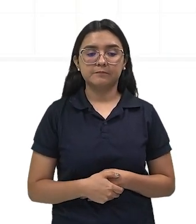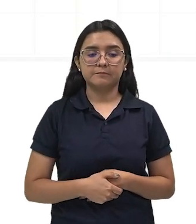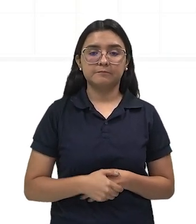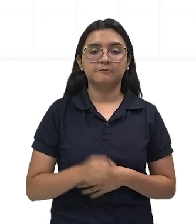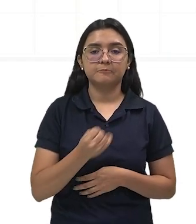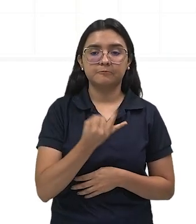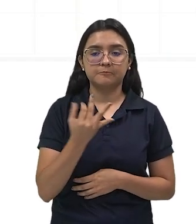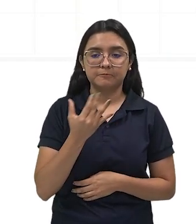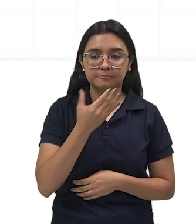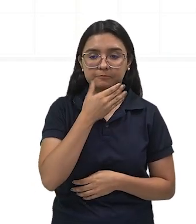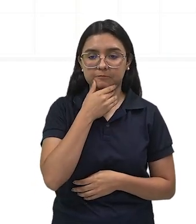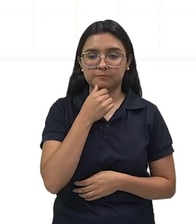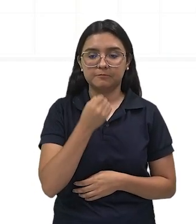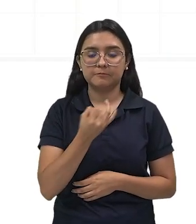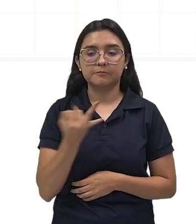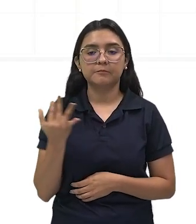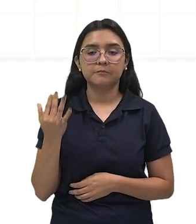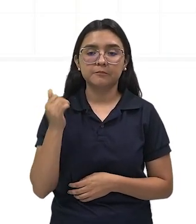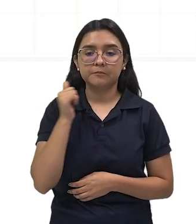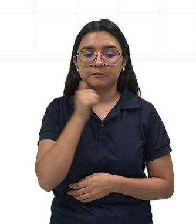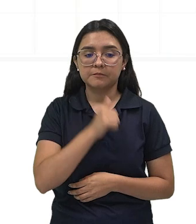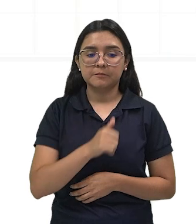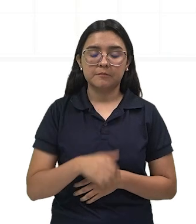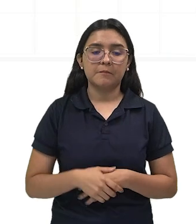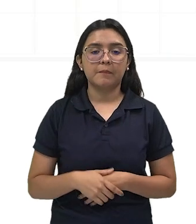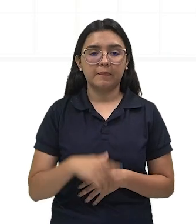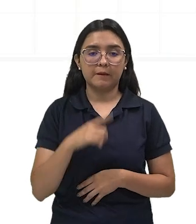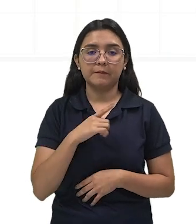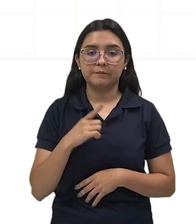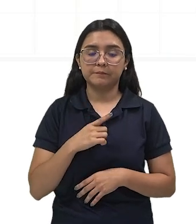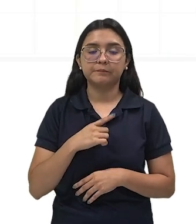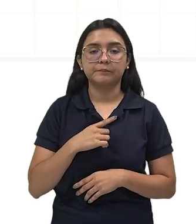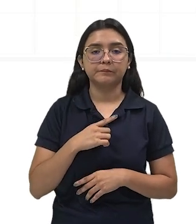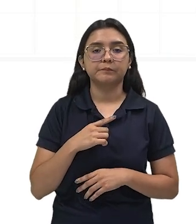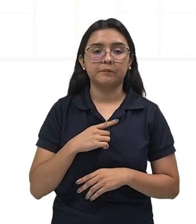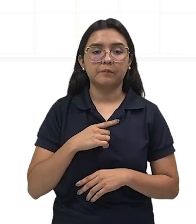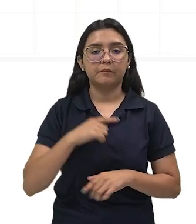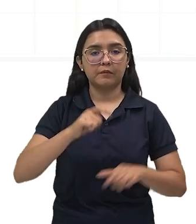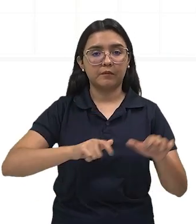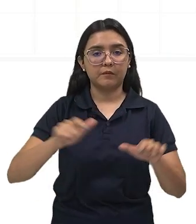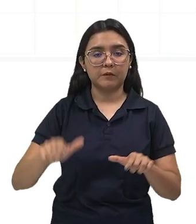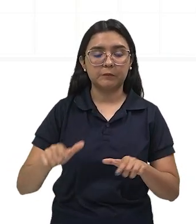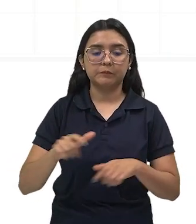Quantos homens tem na população?